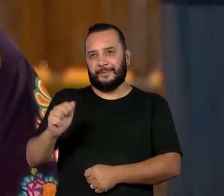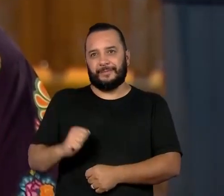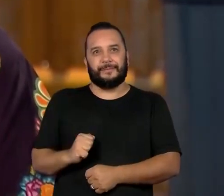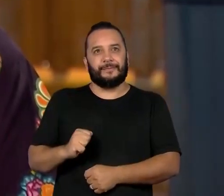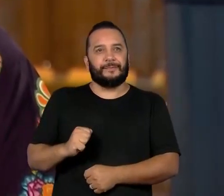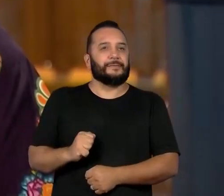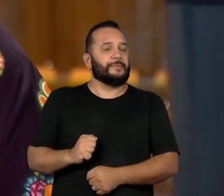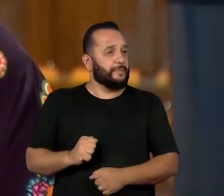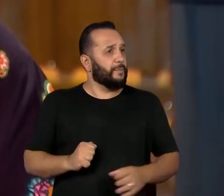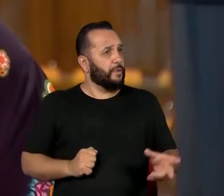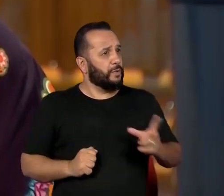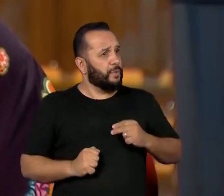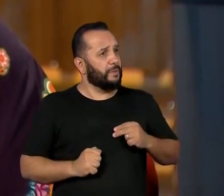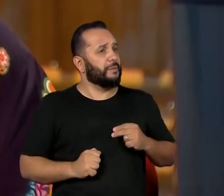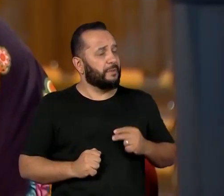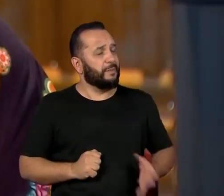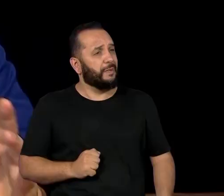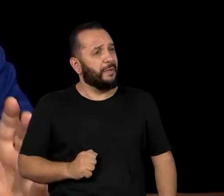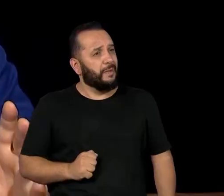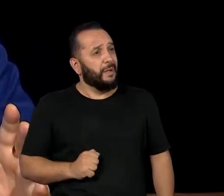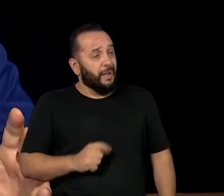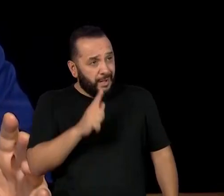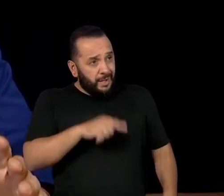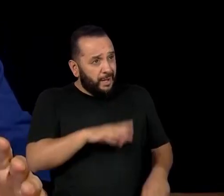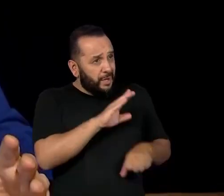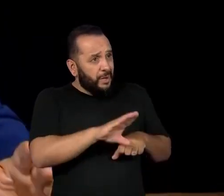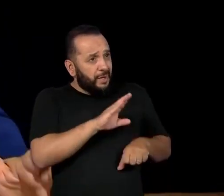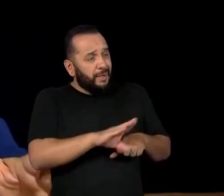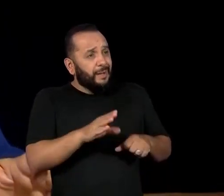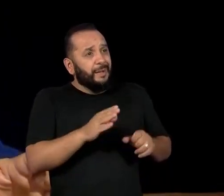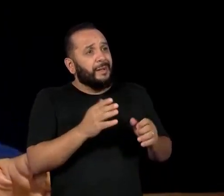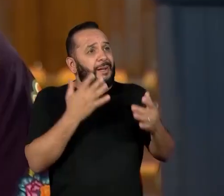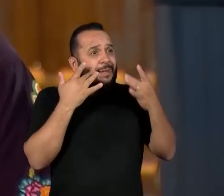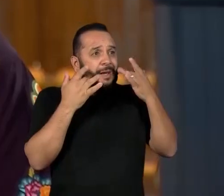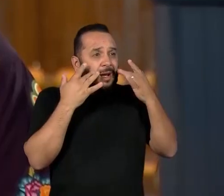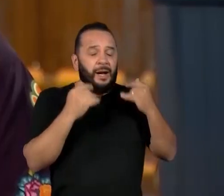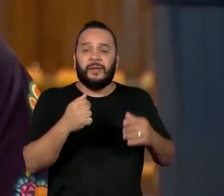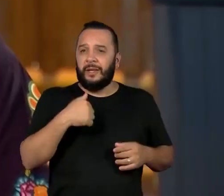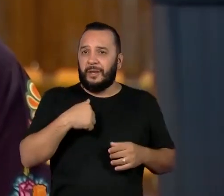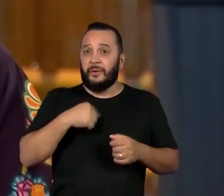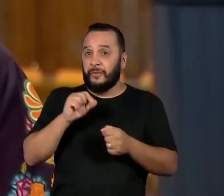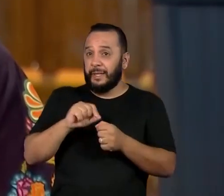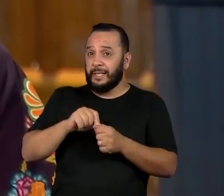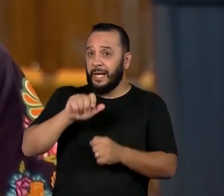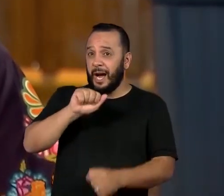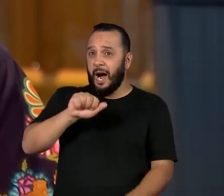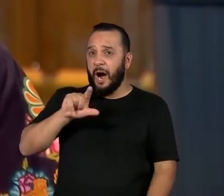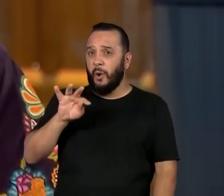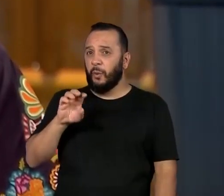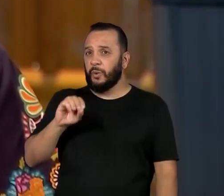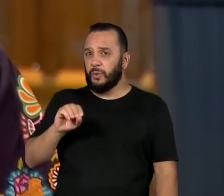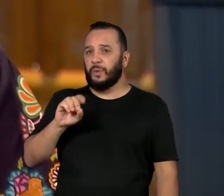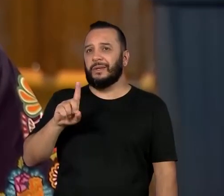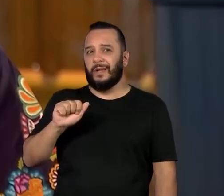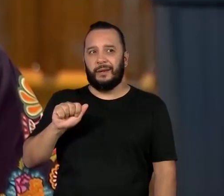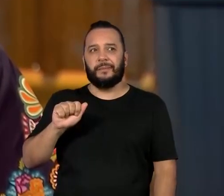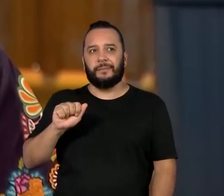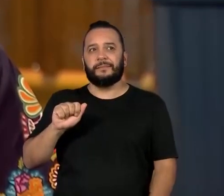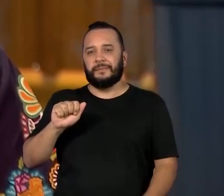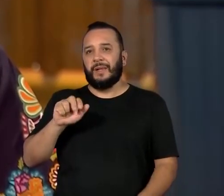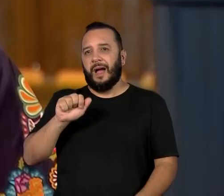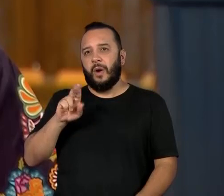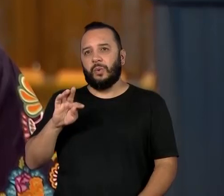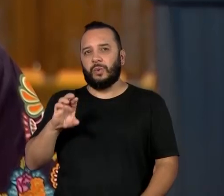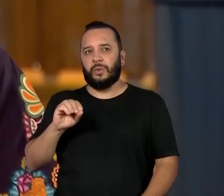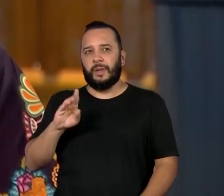por aí né por aí e era num curso de teatro era eu fiz o Alto da barca eu fiz essa peça a gente